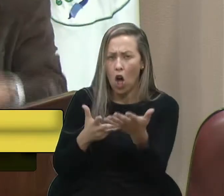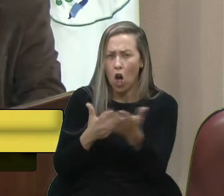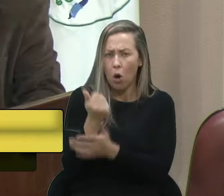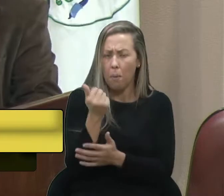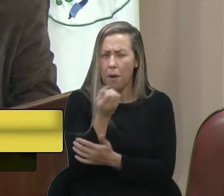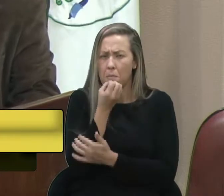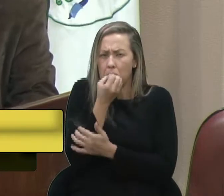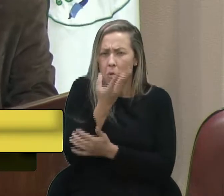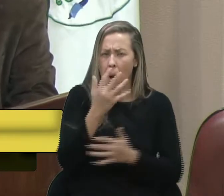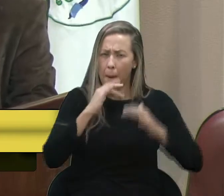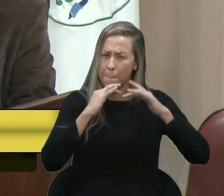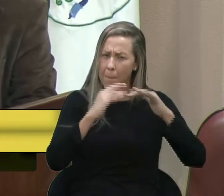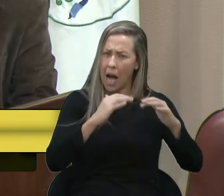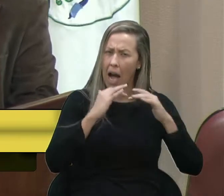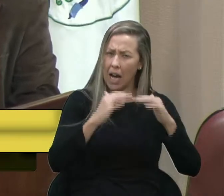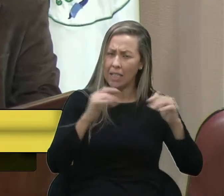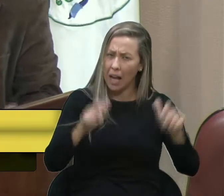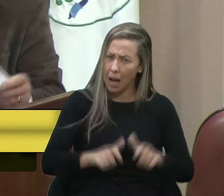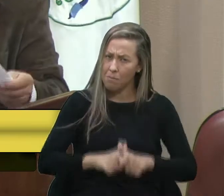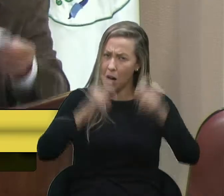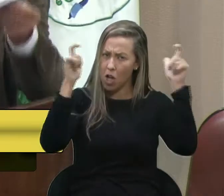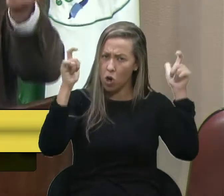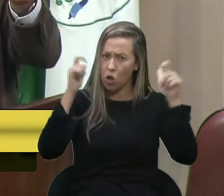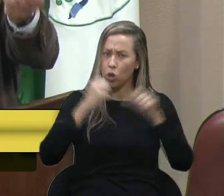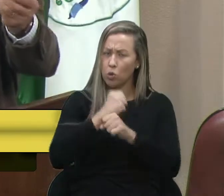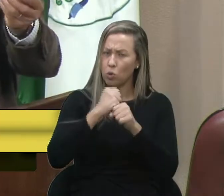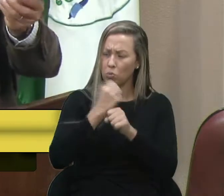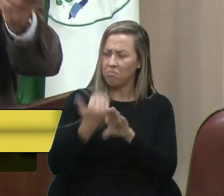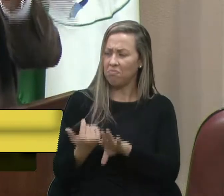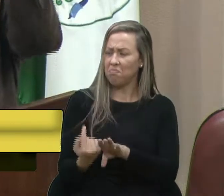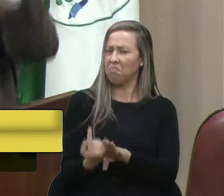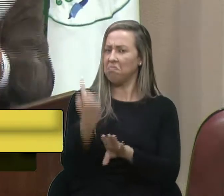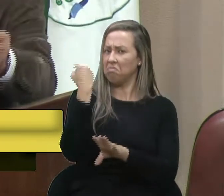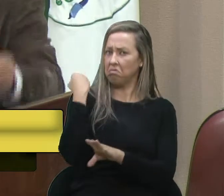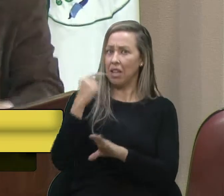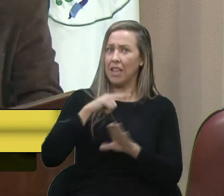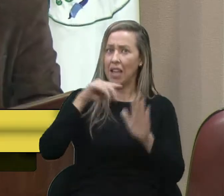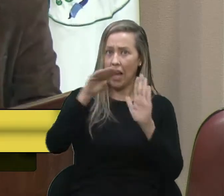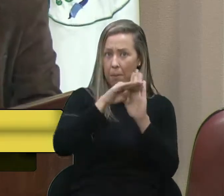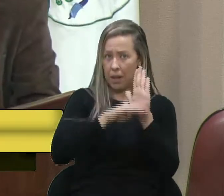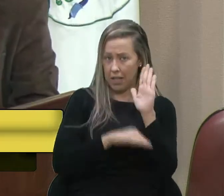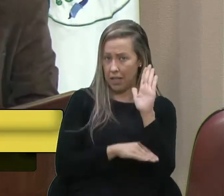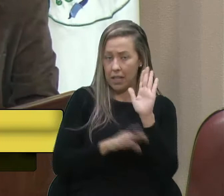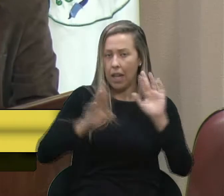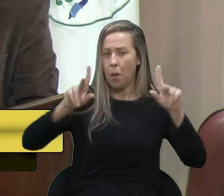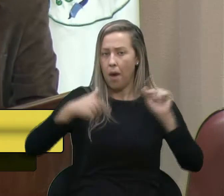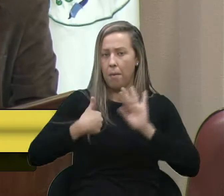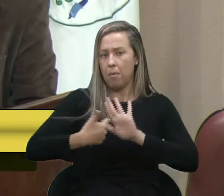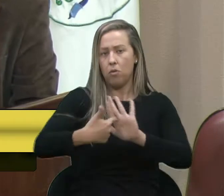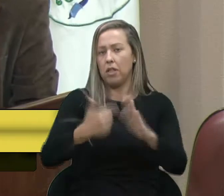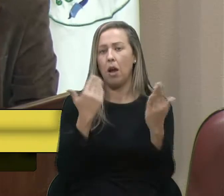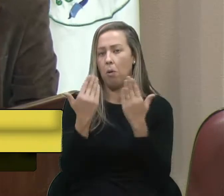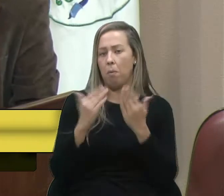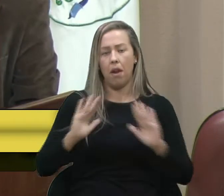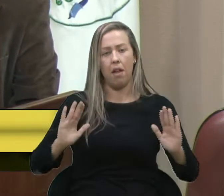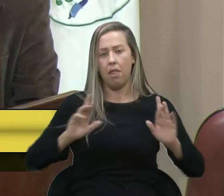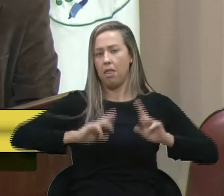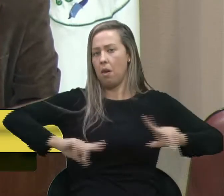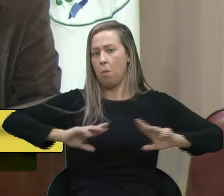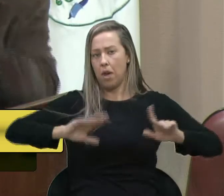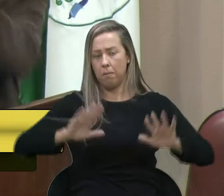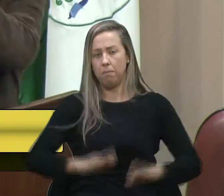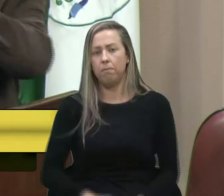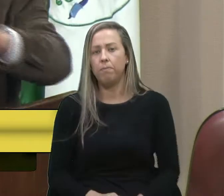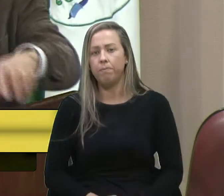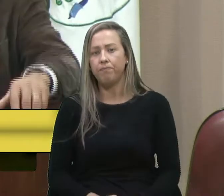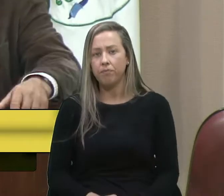grande de maquinário, talvez a maior dos últimos anos, que está aqui a lista, mas não é para isso que eu estou aqui, para o comparativo. Eu